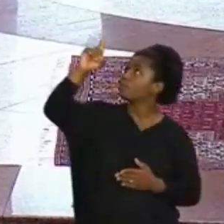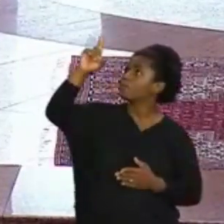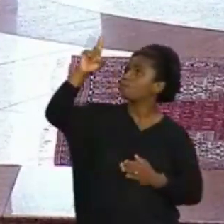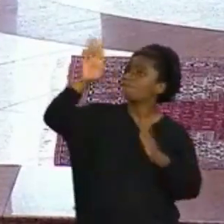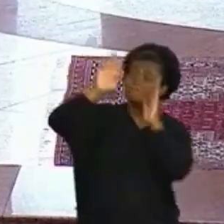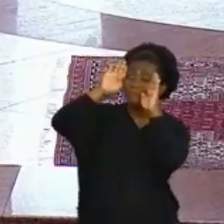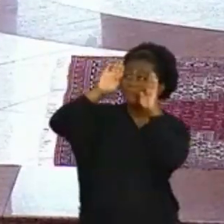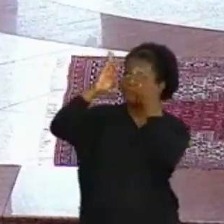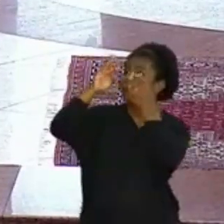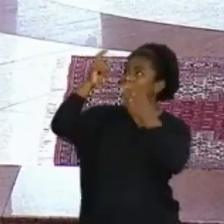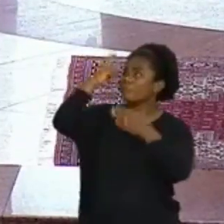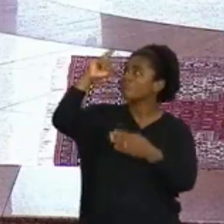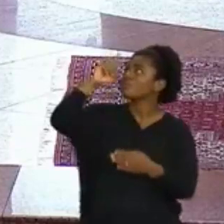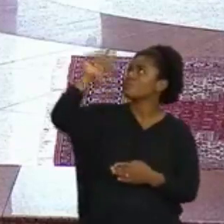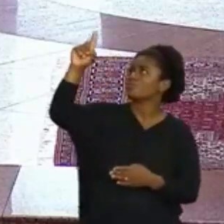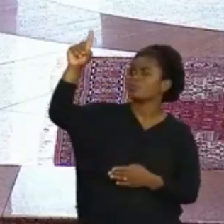nele.